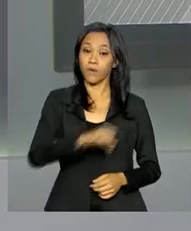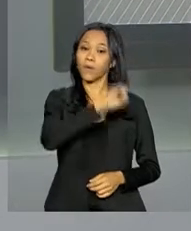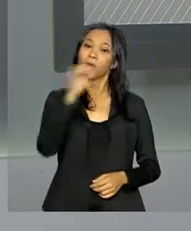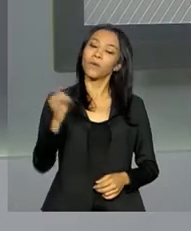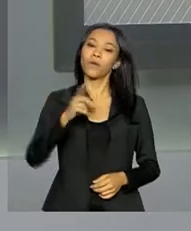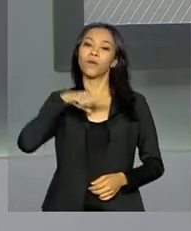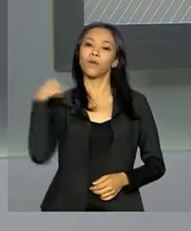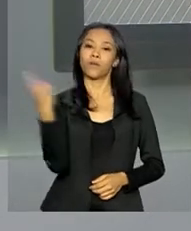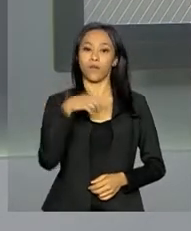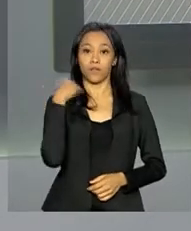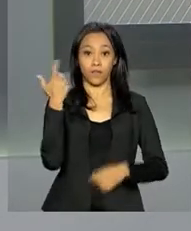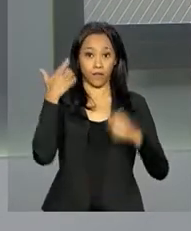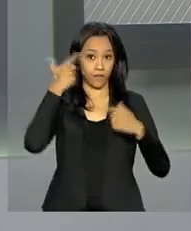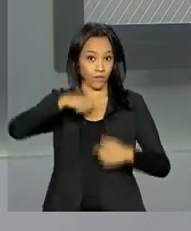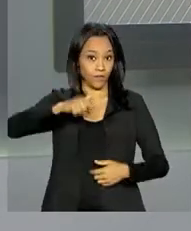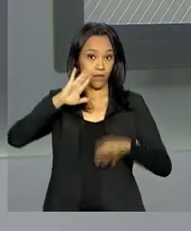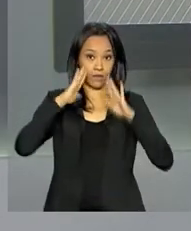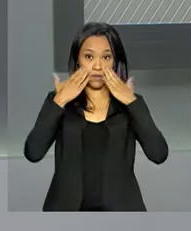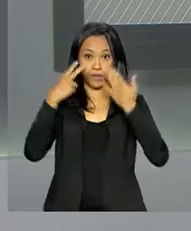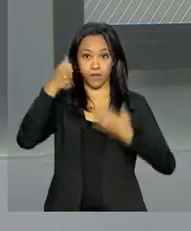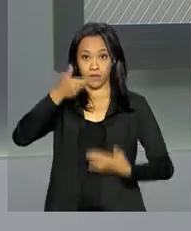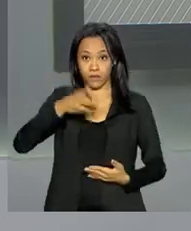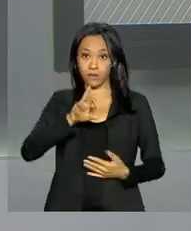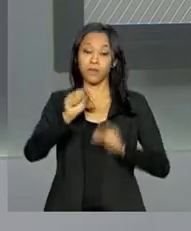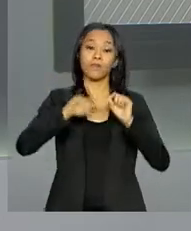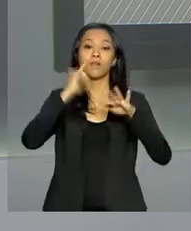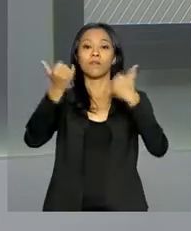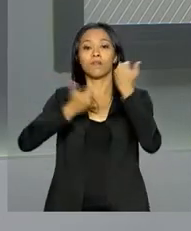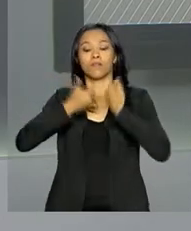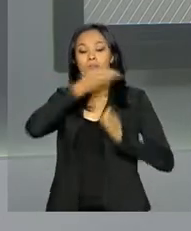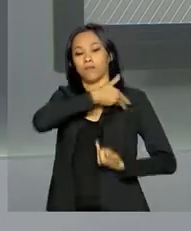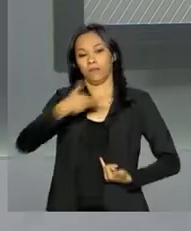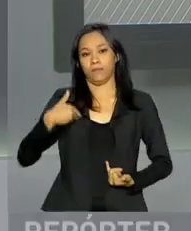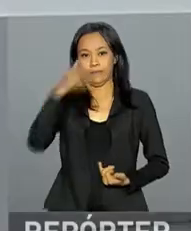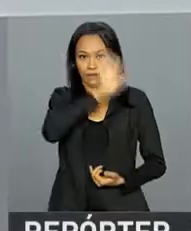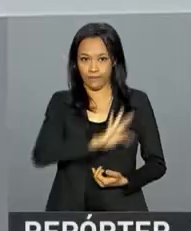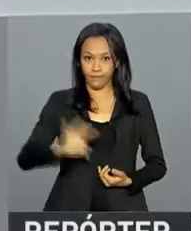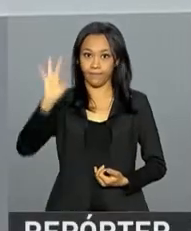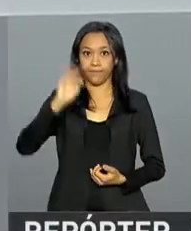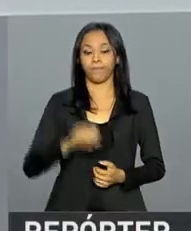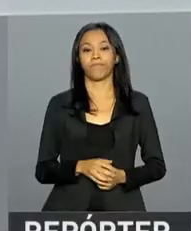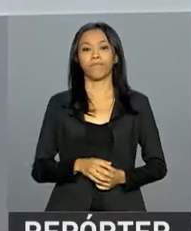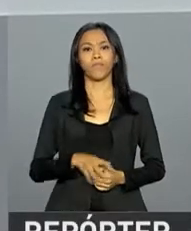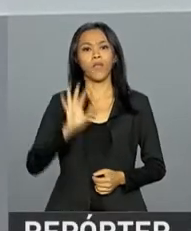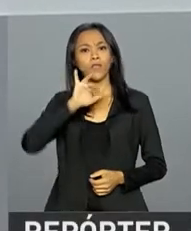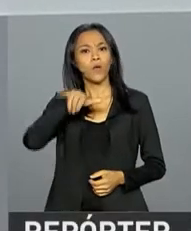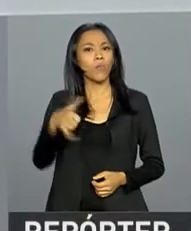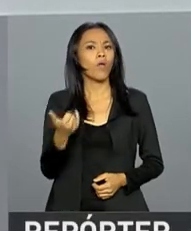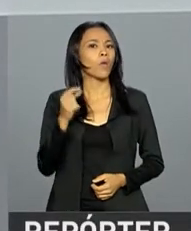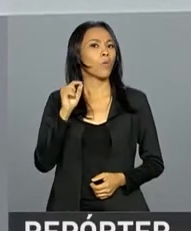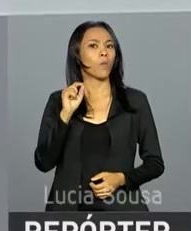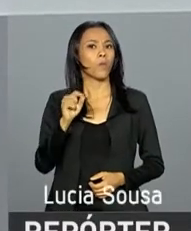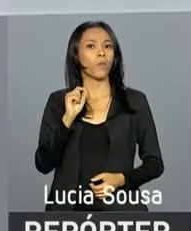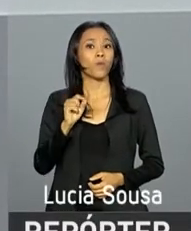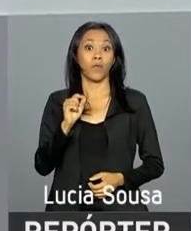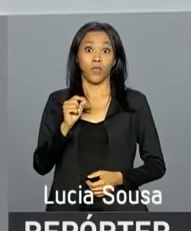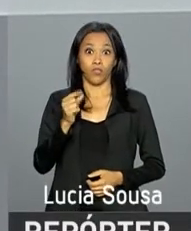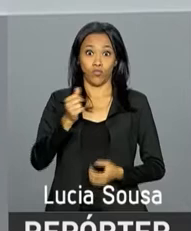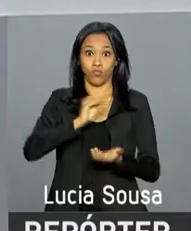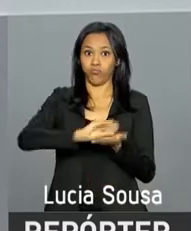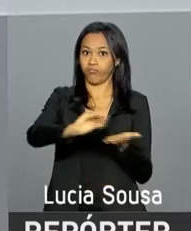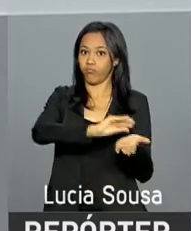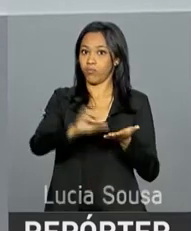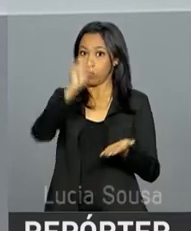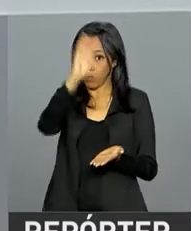Olá, no ar mais uma edição do Repórter NBR e as notícias do governo federal. As oportunidades de investimento no Brasil